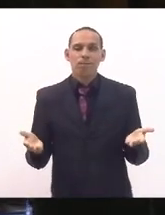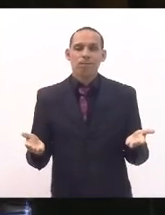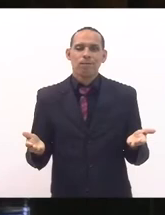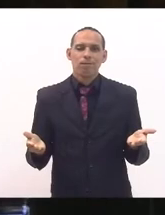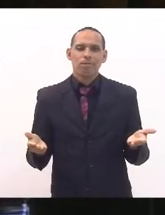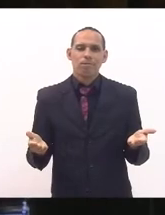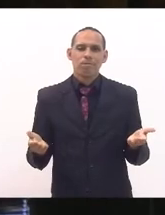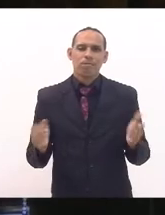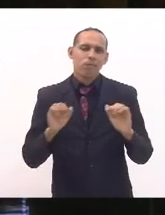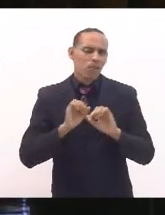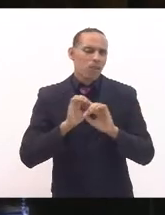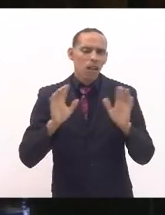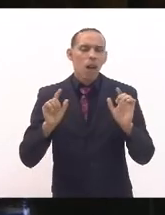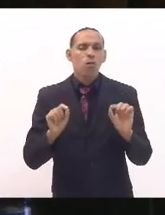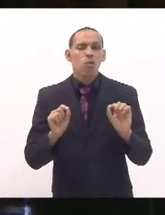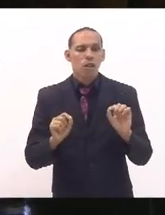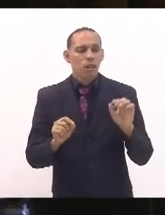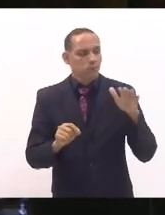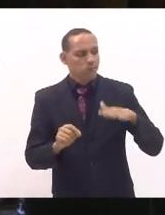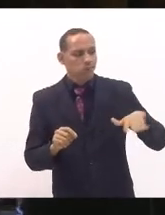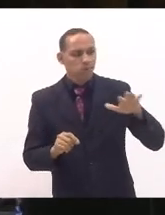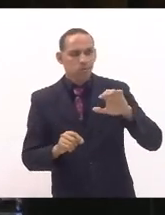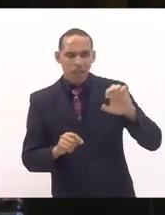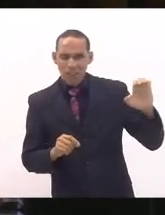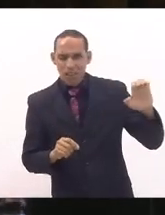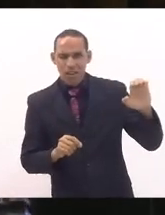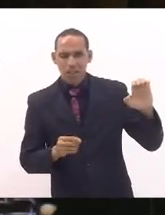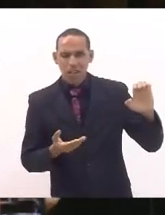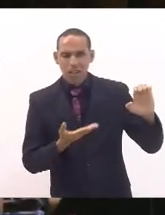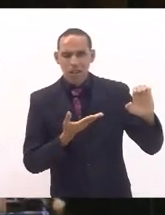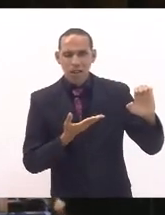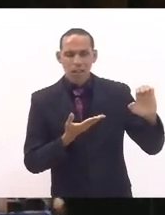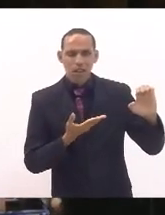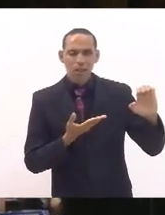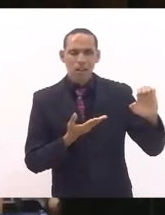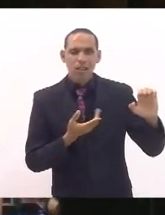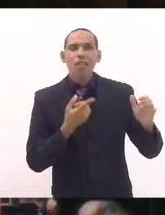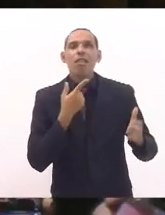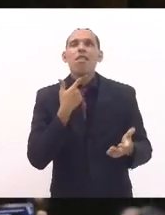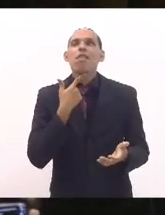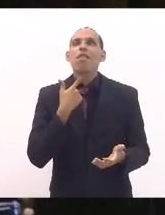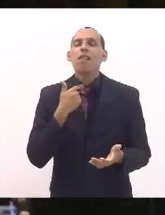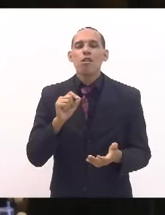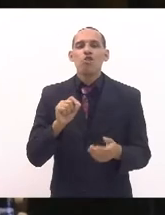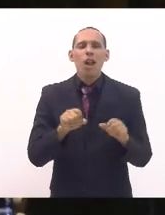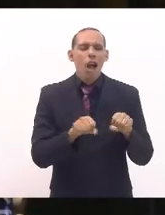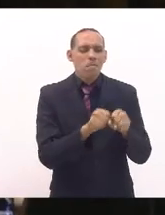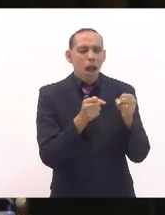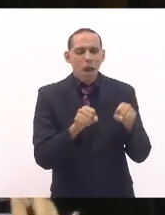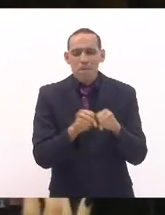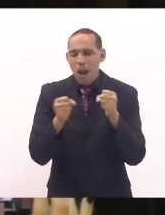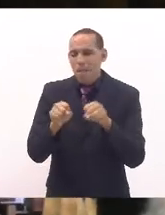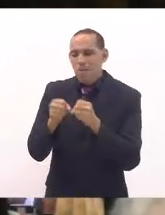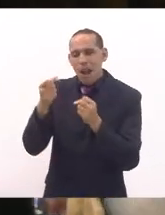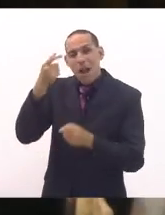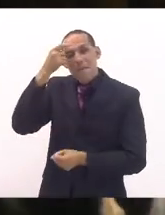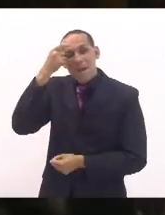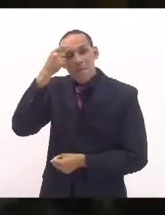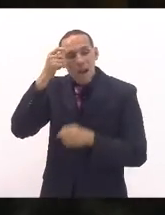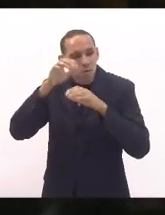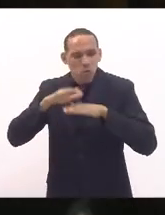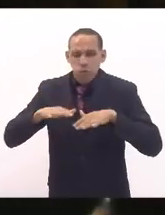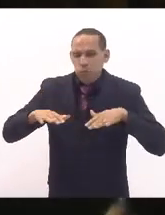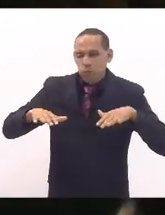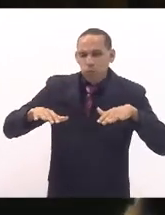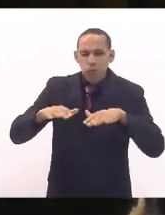notório que a esquerda ela tem esse desejo de destruição em massa da mentalidade da nossa